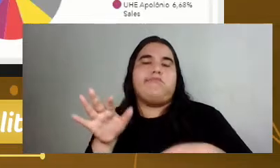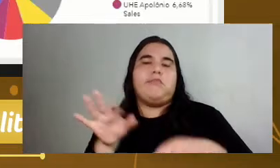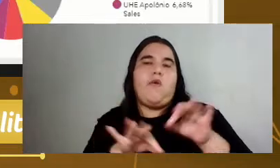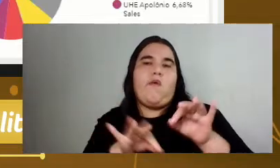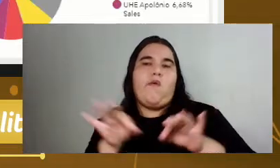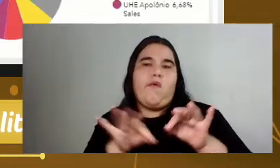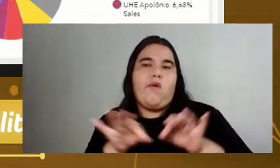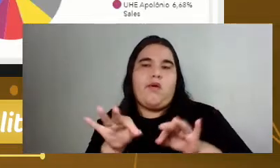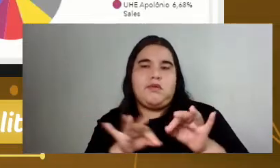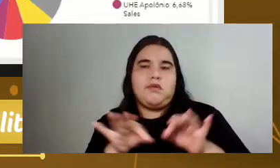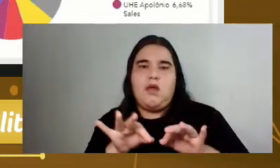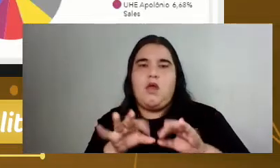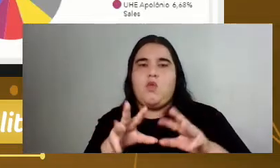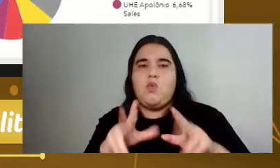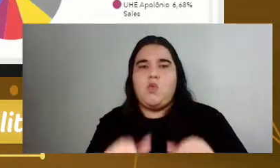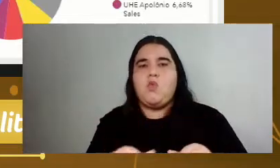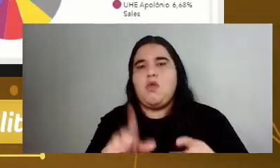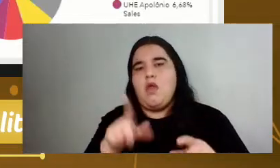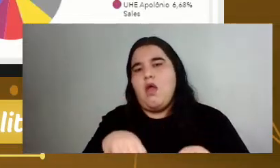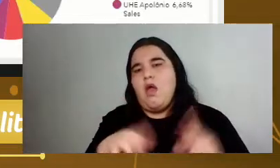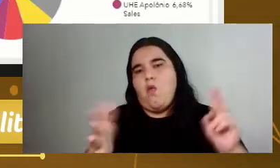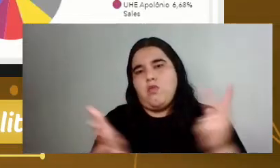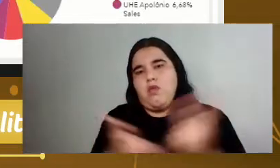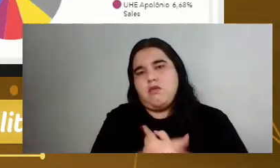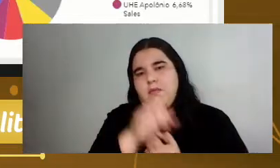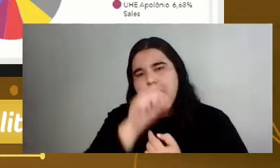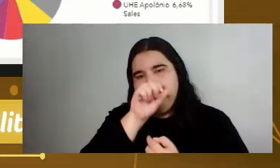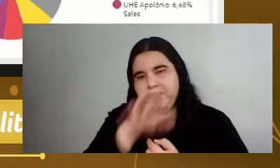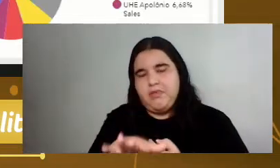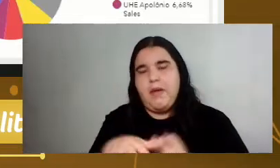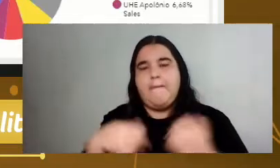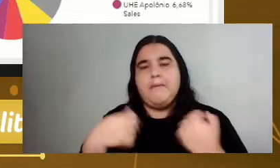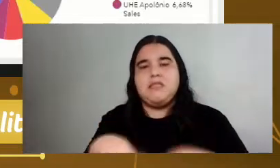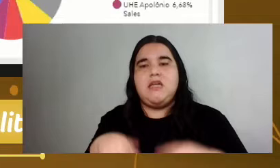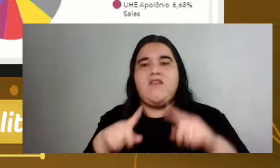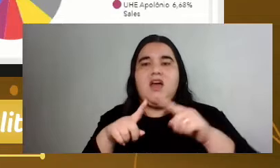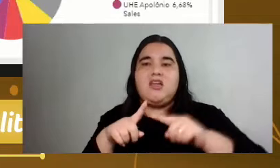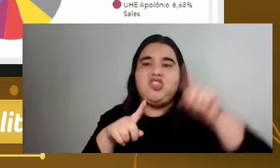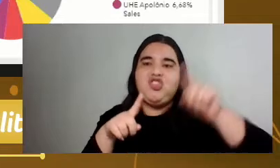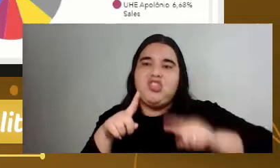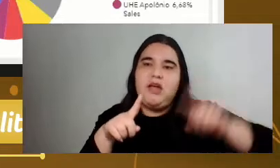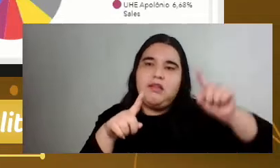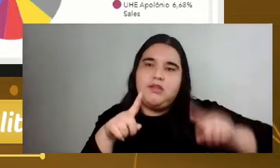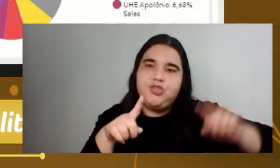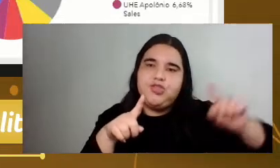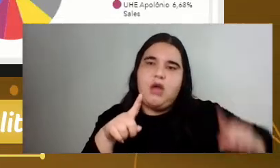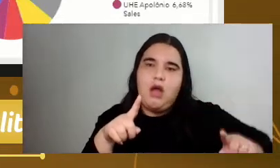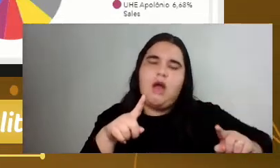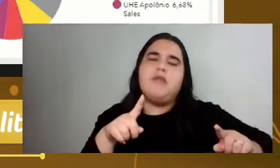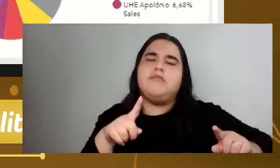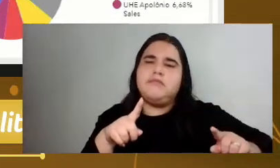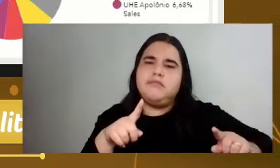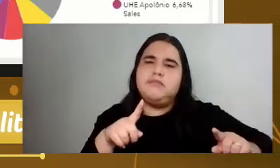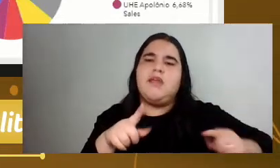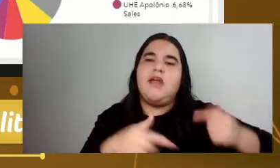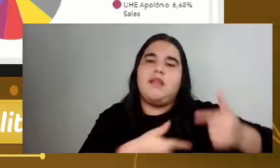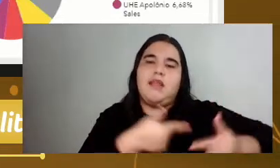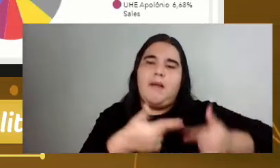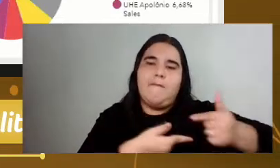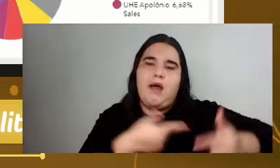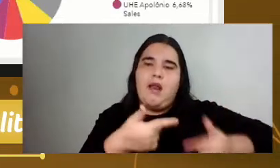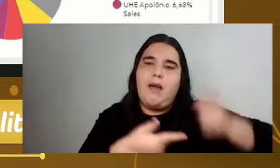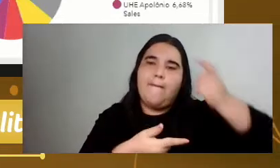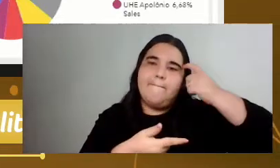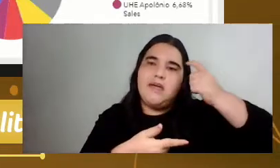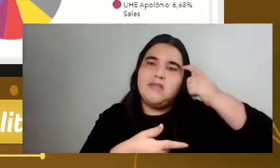invasões, gerar algum tipo de estatística e atuar, e subsidiar na estratégia de como a gente